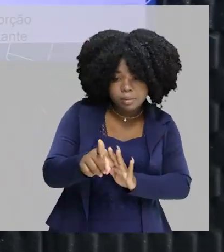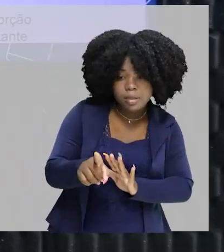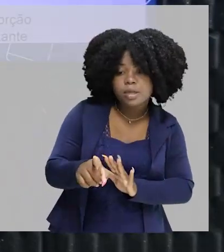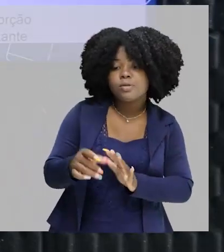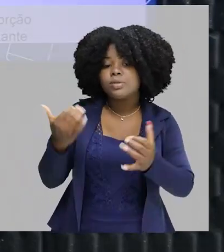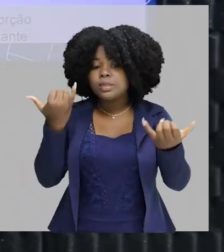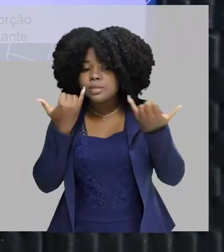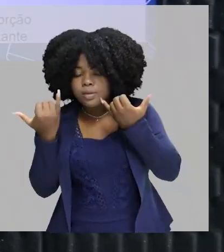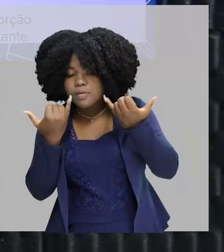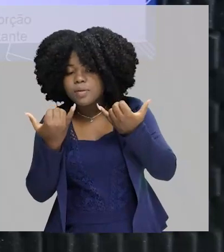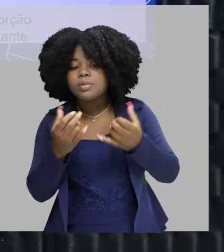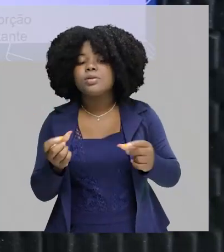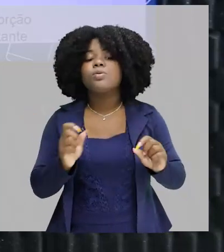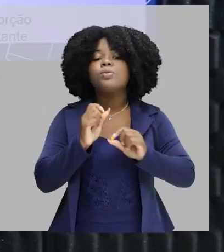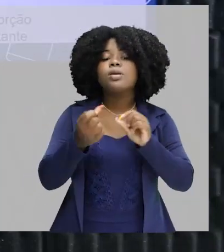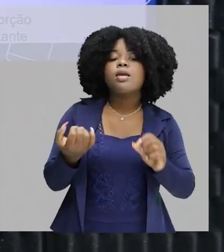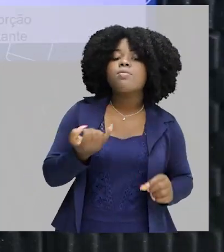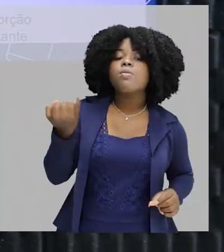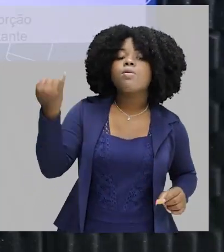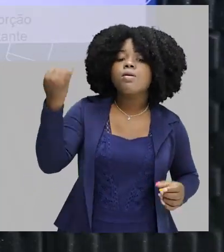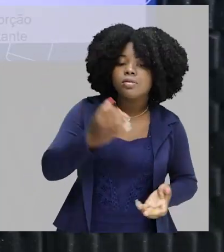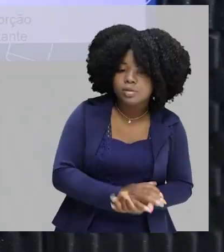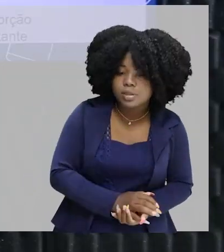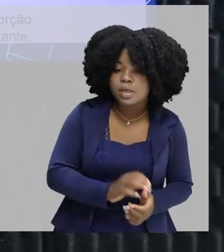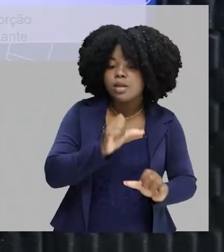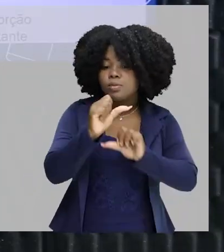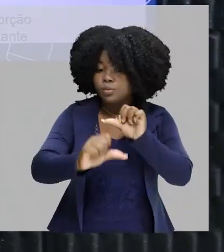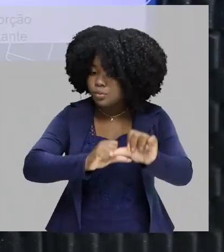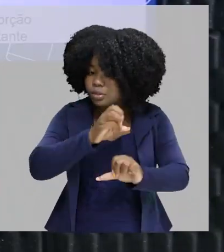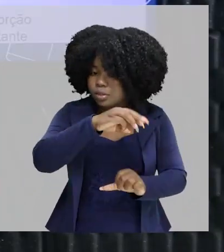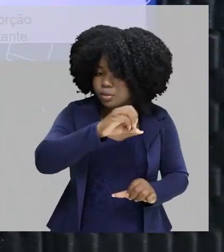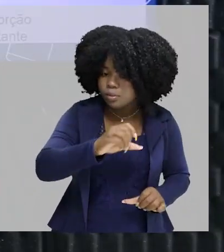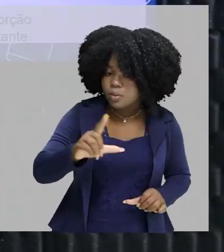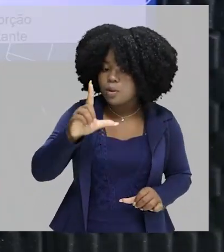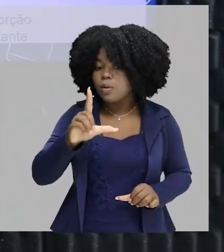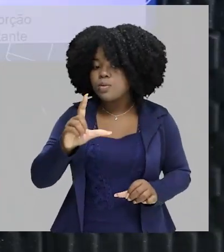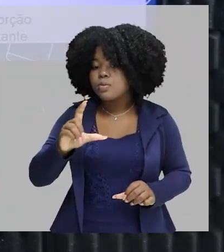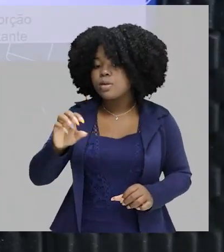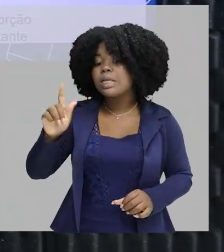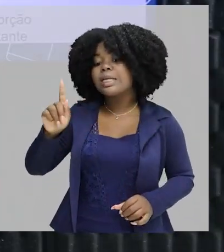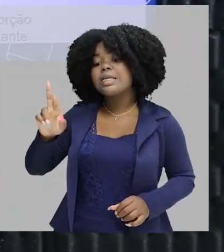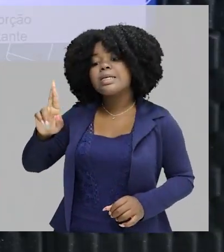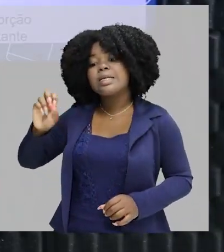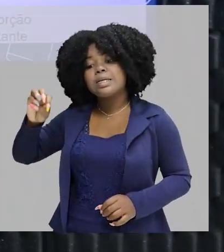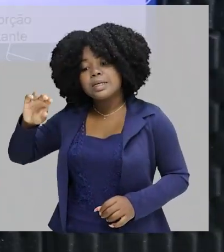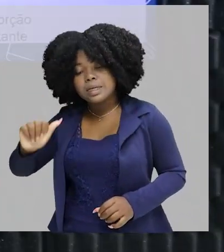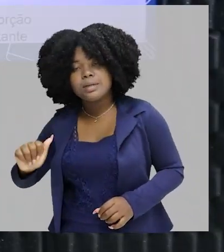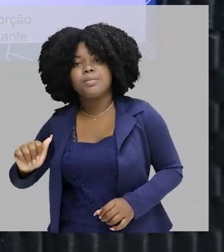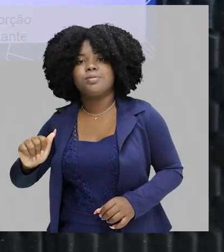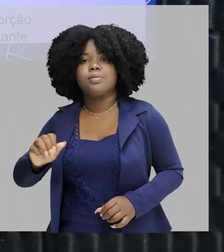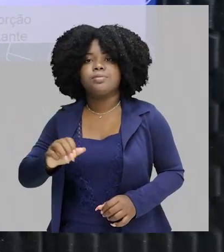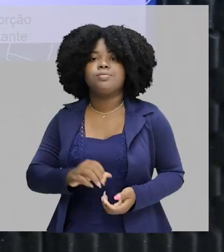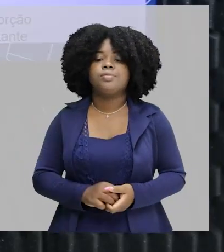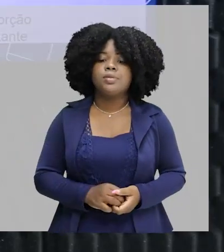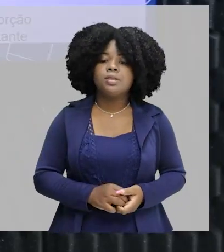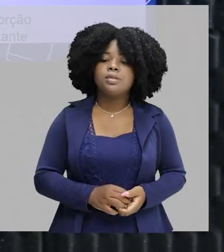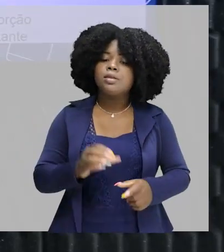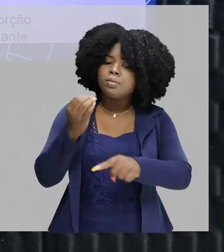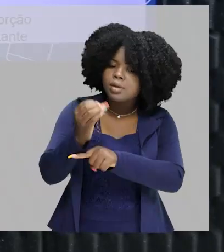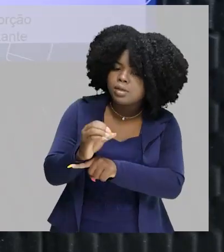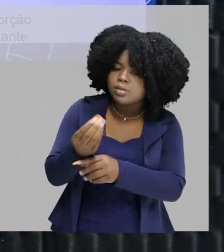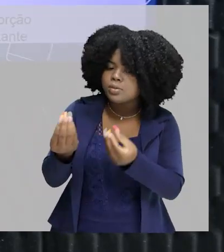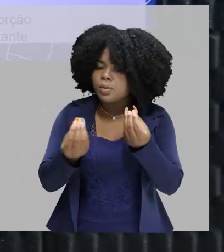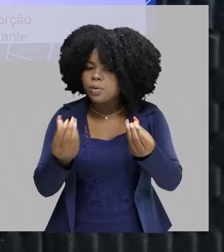nos interessa transformar mol em gramas. Então, para o oxigênio, certo? Para